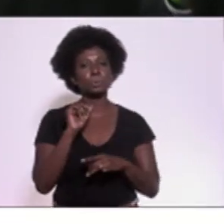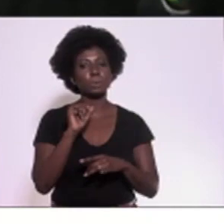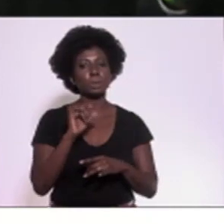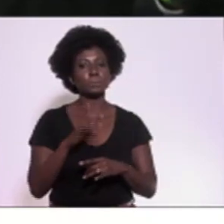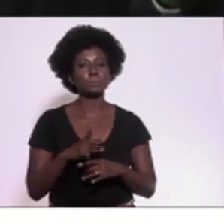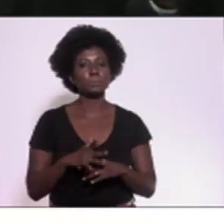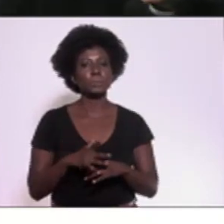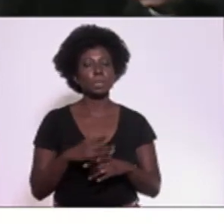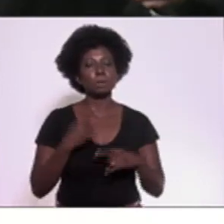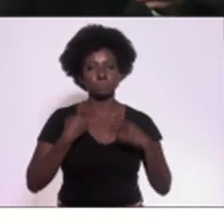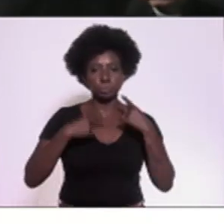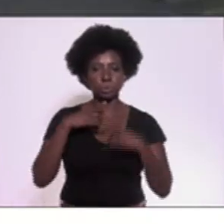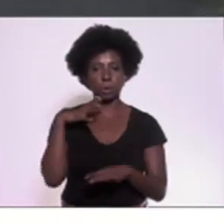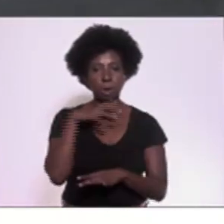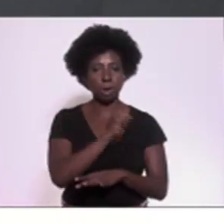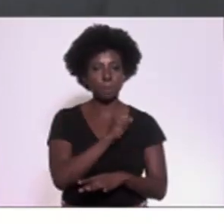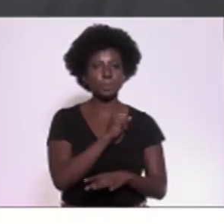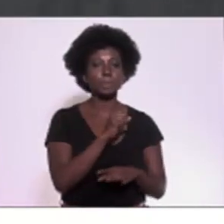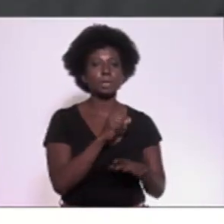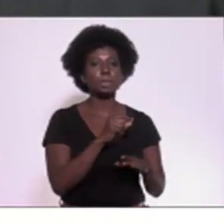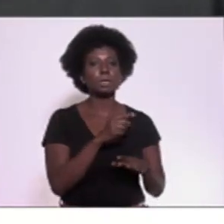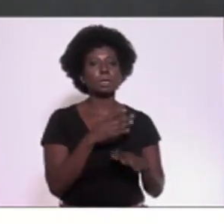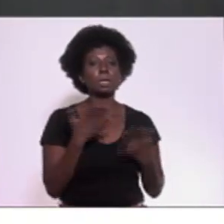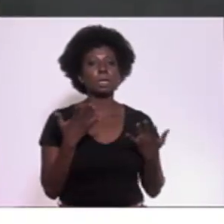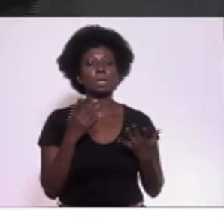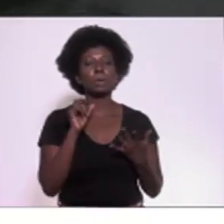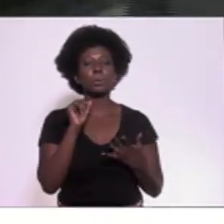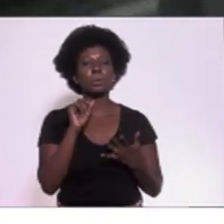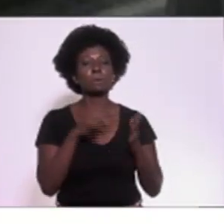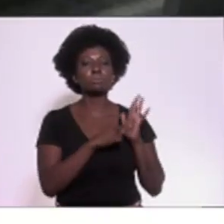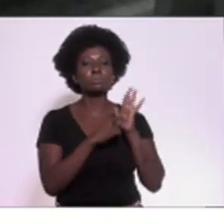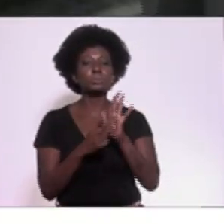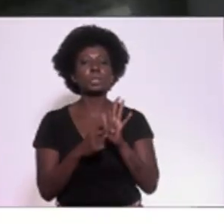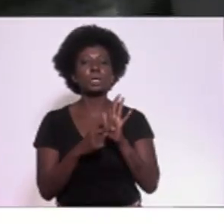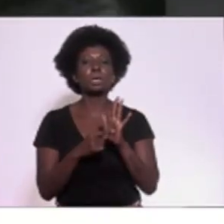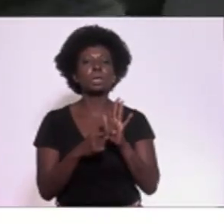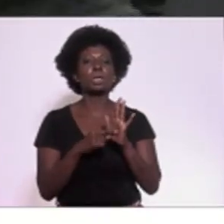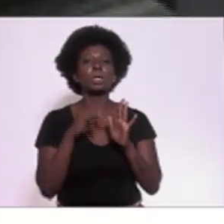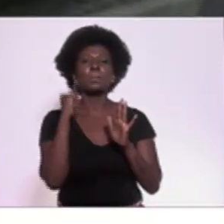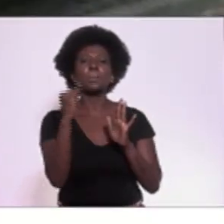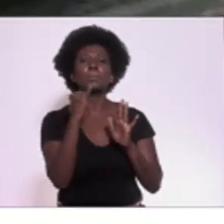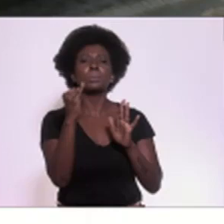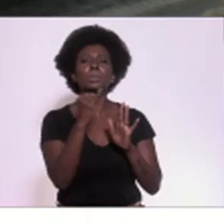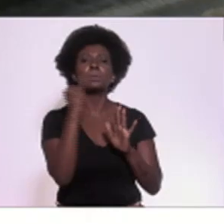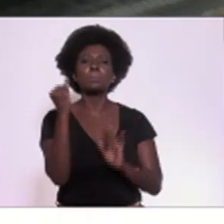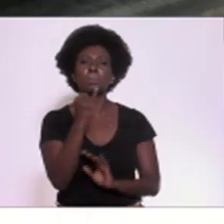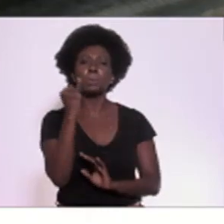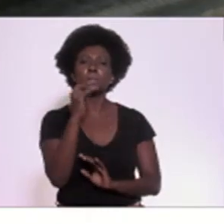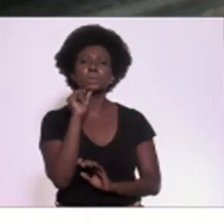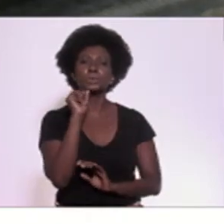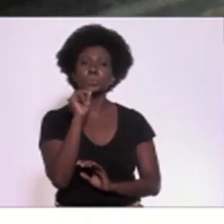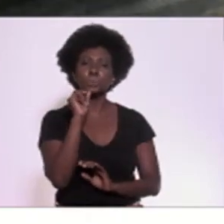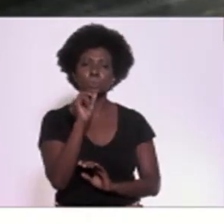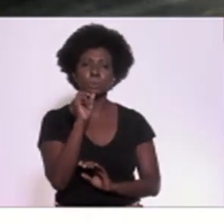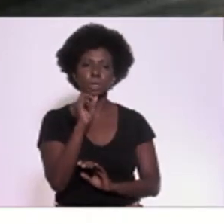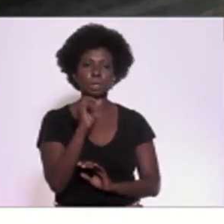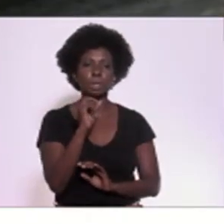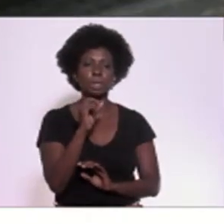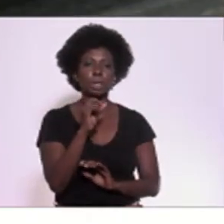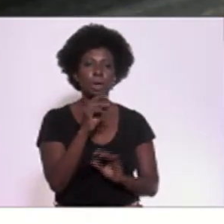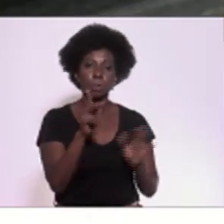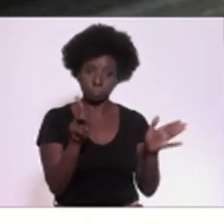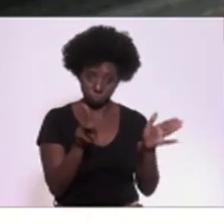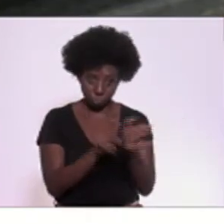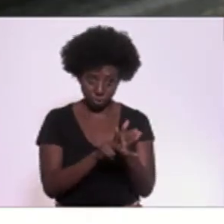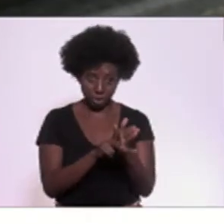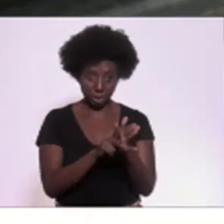discussão rápida, colocação sobre o mérito, que de fato, em relação à campanha, senhor presidente, nós